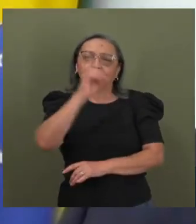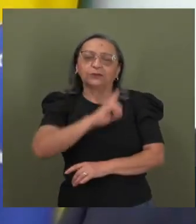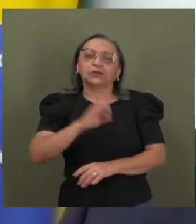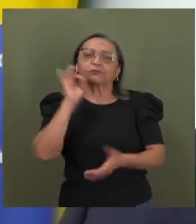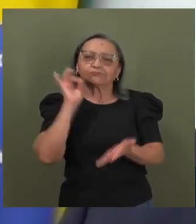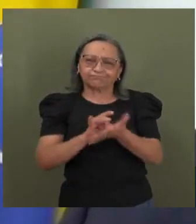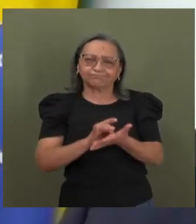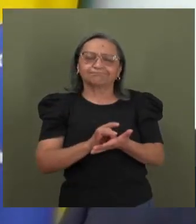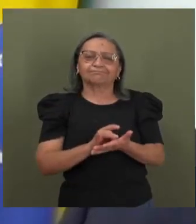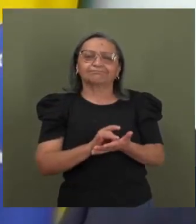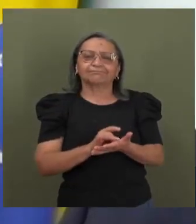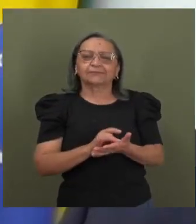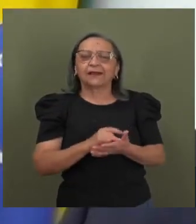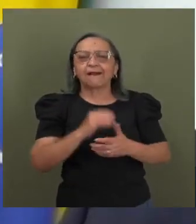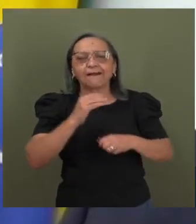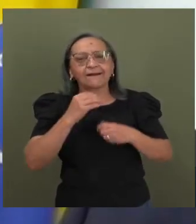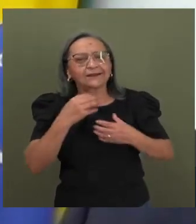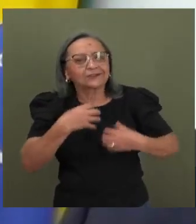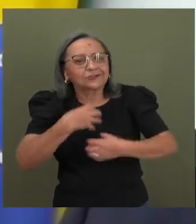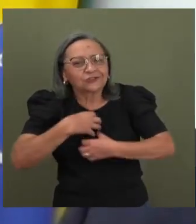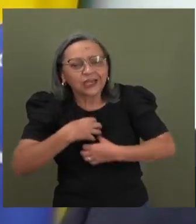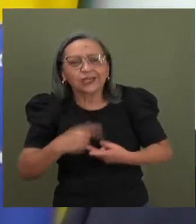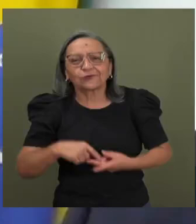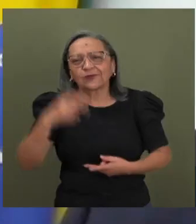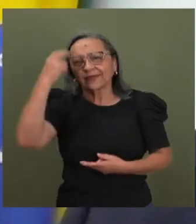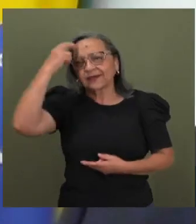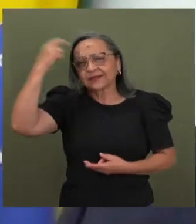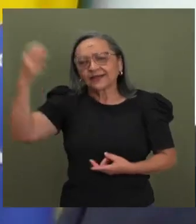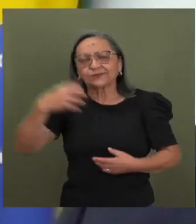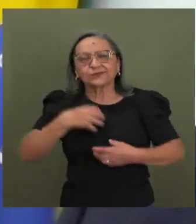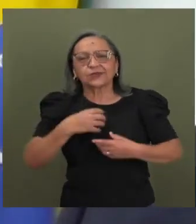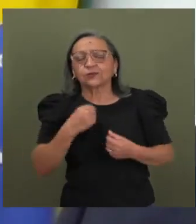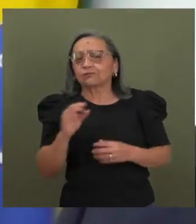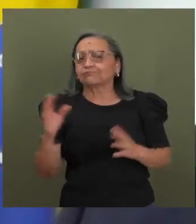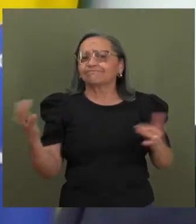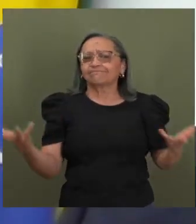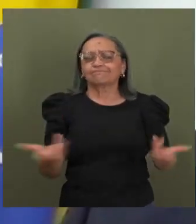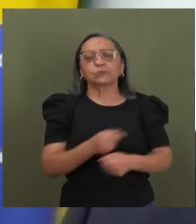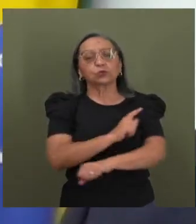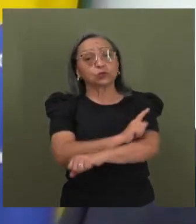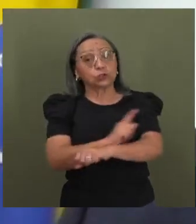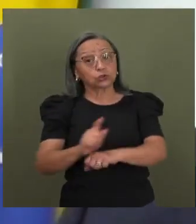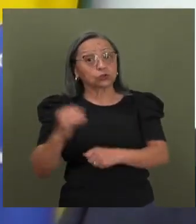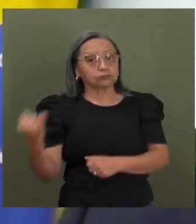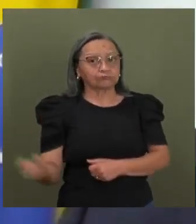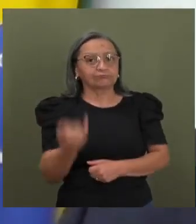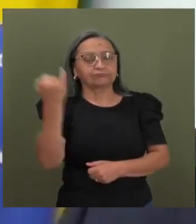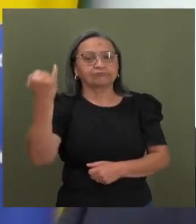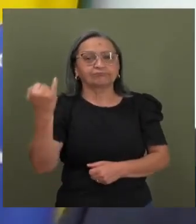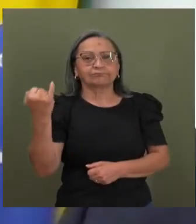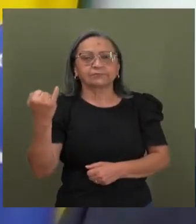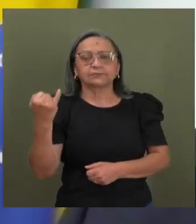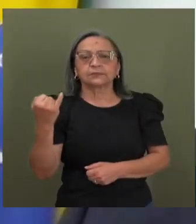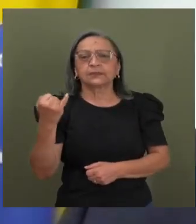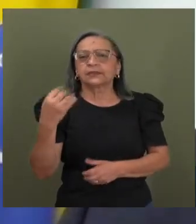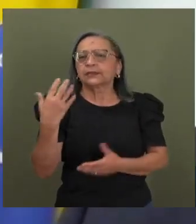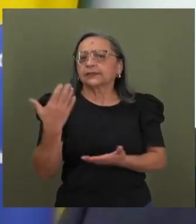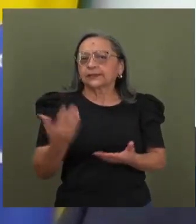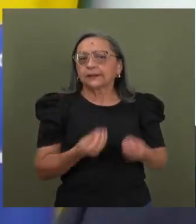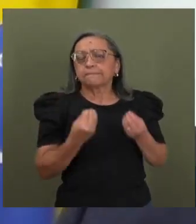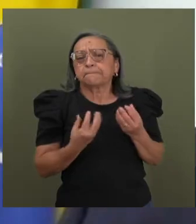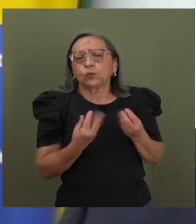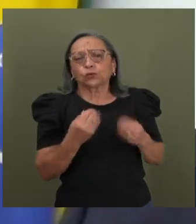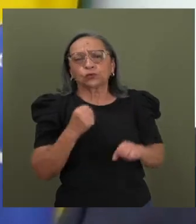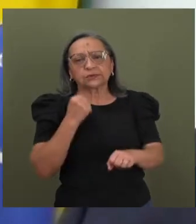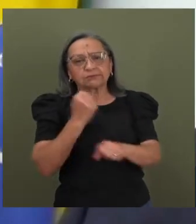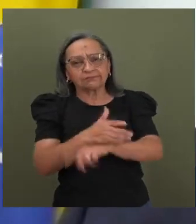presença marcante, com seu carisma, com seu talento, um grande gestor, né, gerando aí